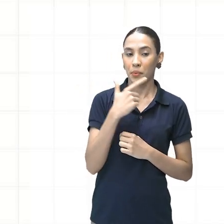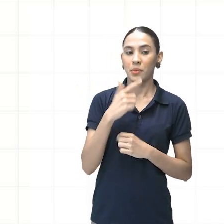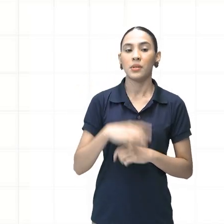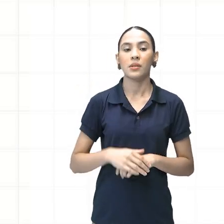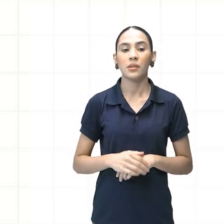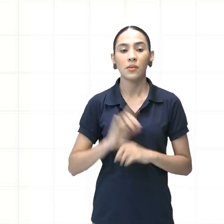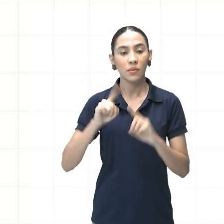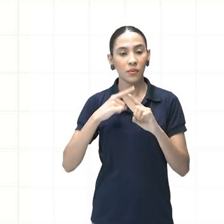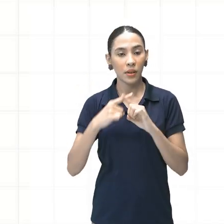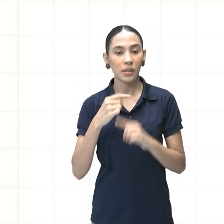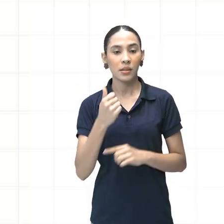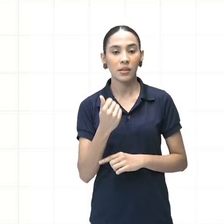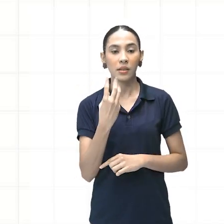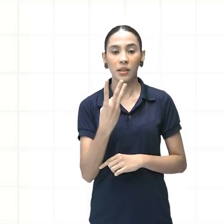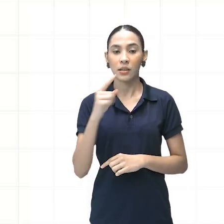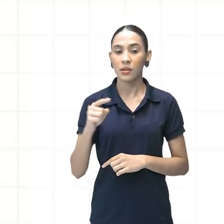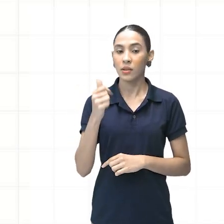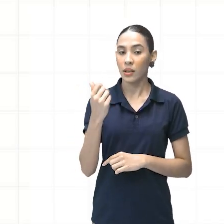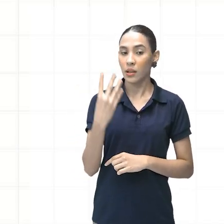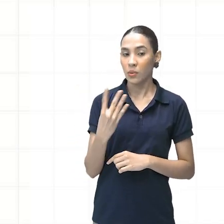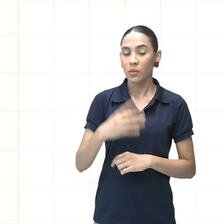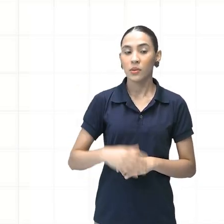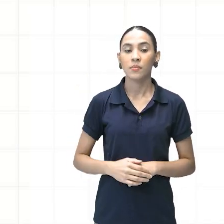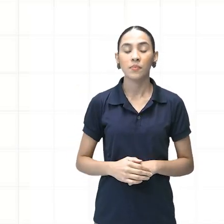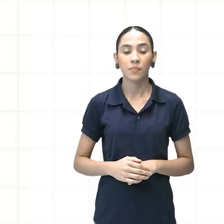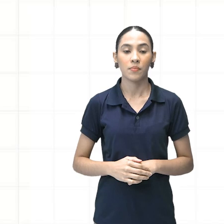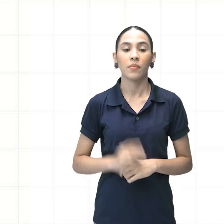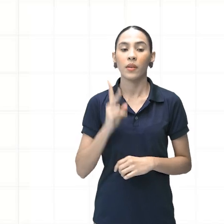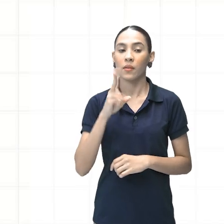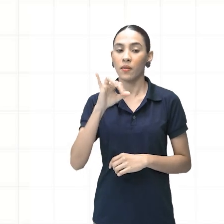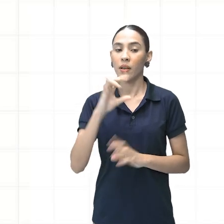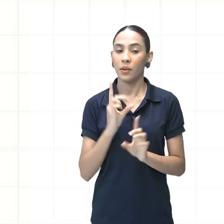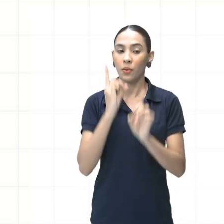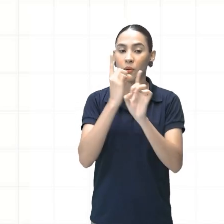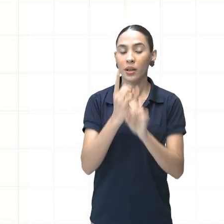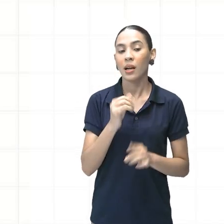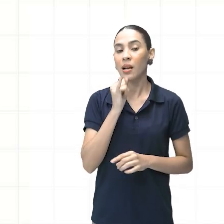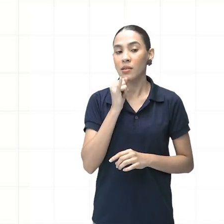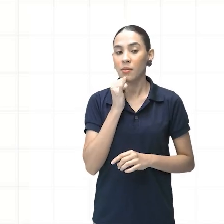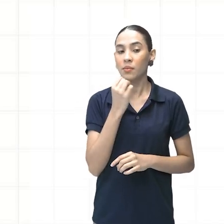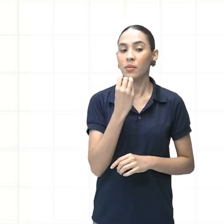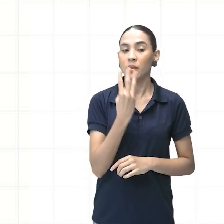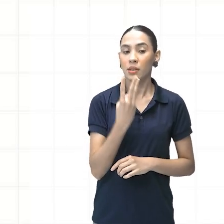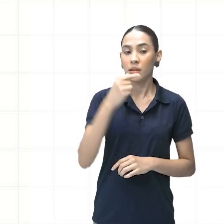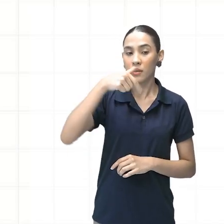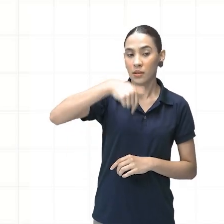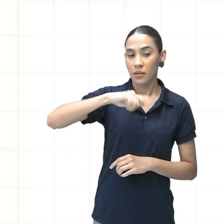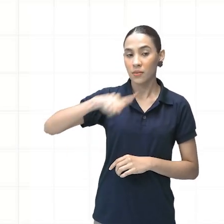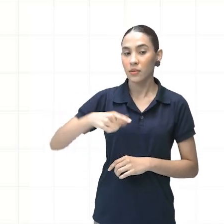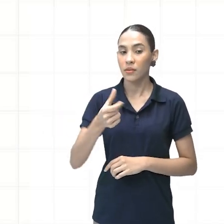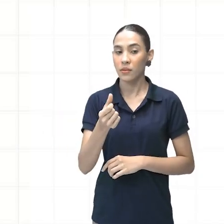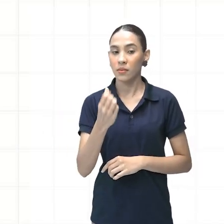vezes 3,14, nós vamos ter aqui